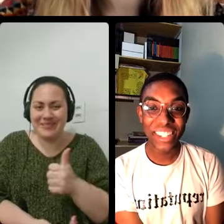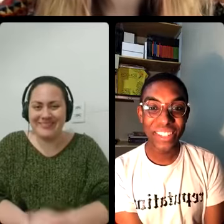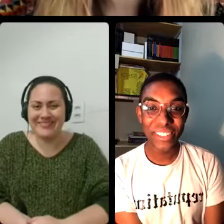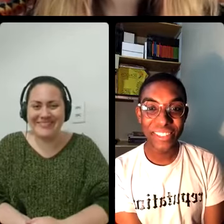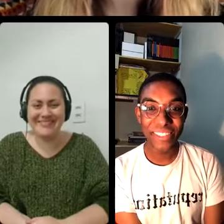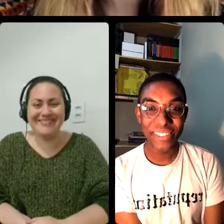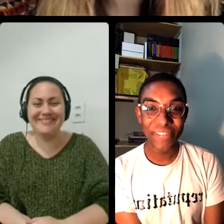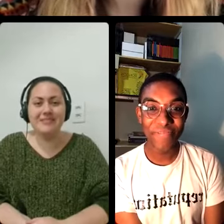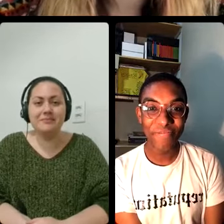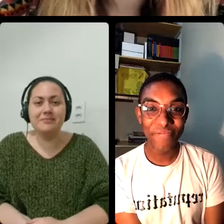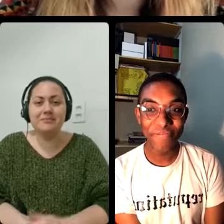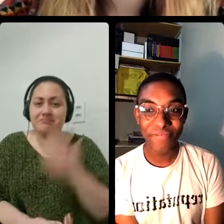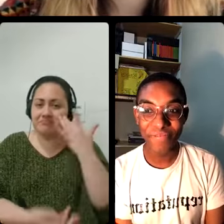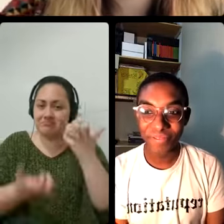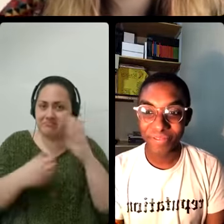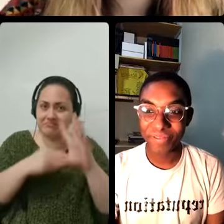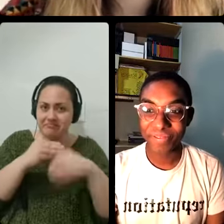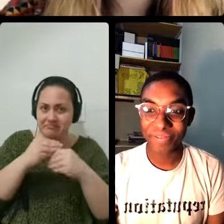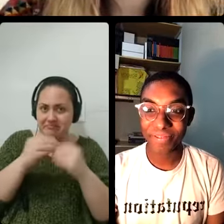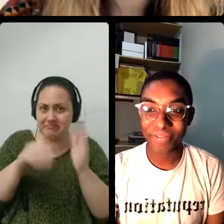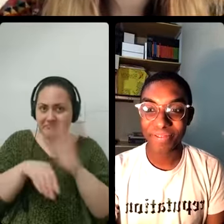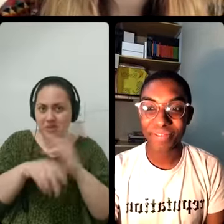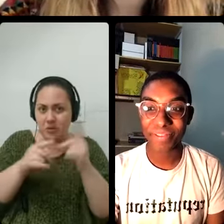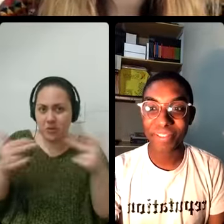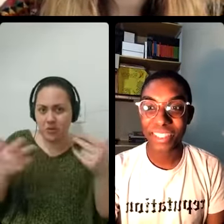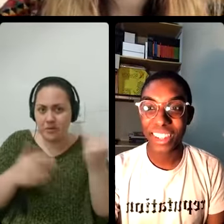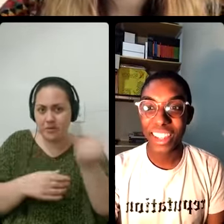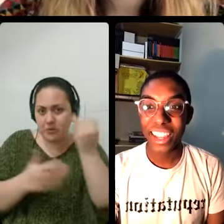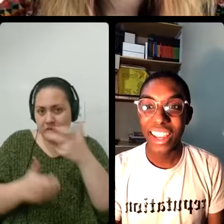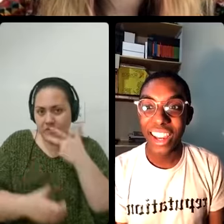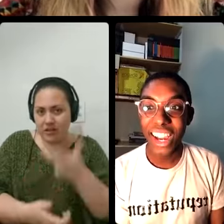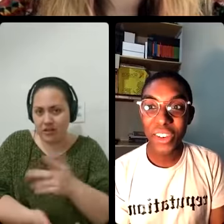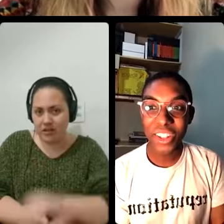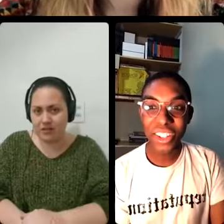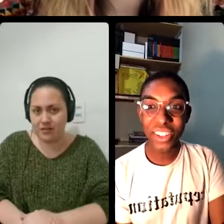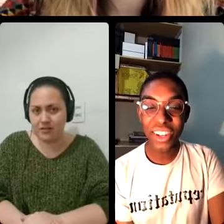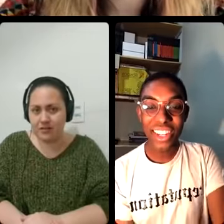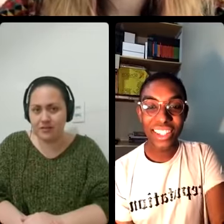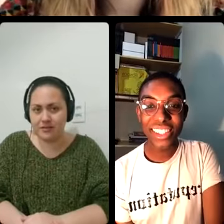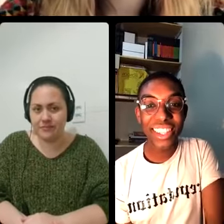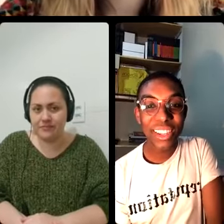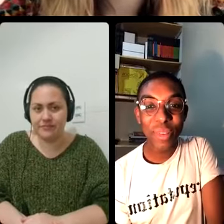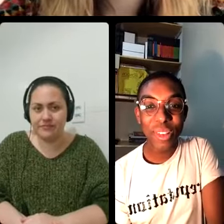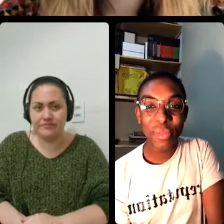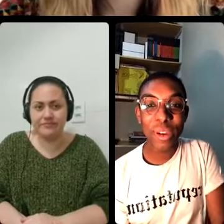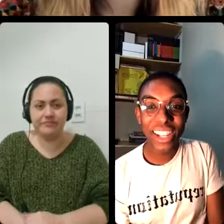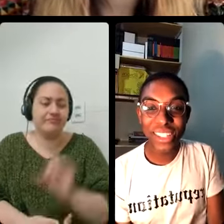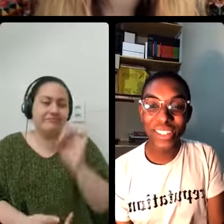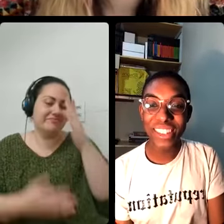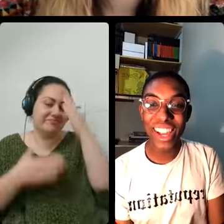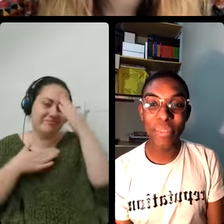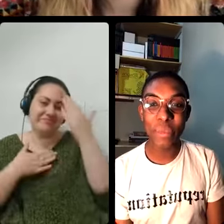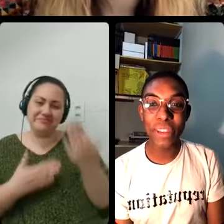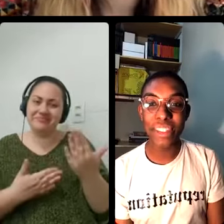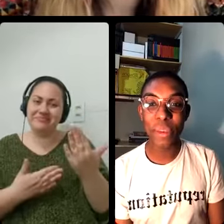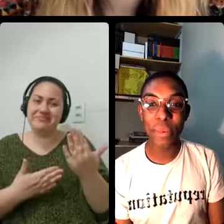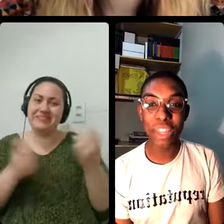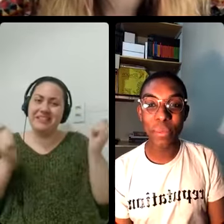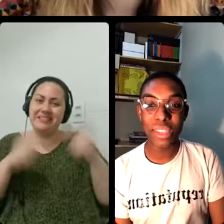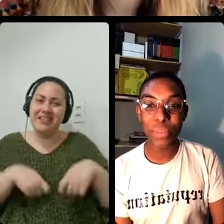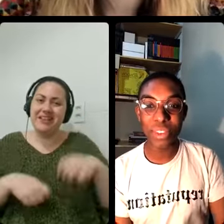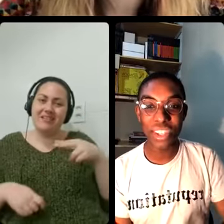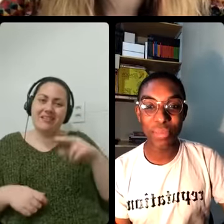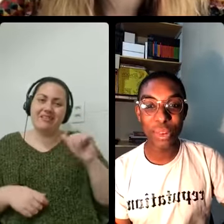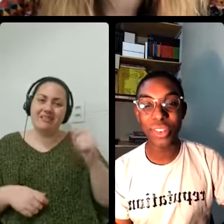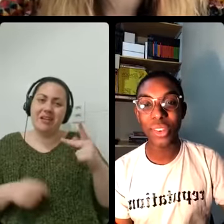Não É sei se tem isso. mais alguma coisa que tu considere importante, Carlos, poder Eu acho que só trazer. agradecer pelo espaço do NAP, sempre o